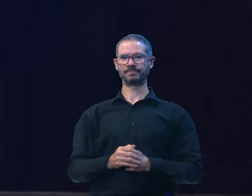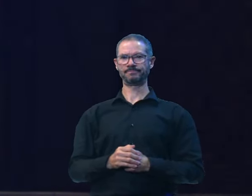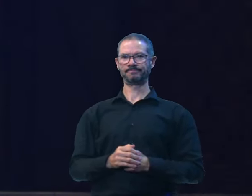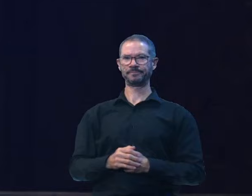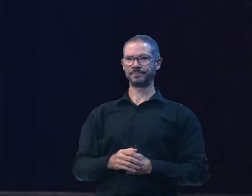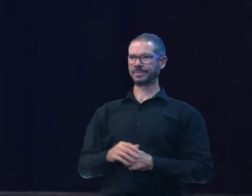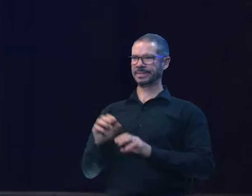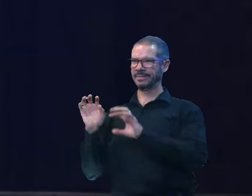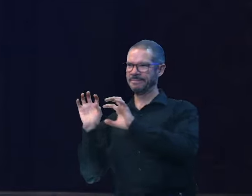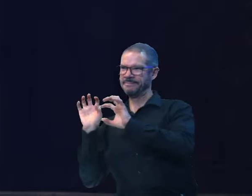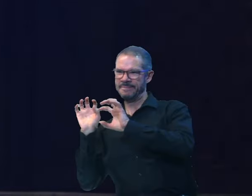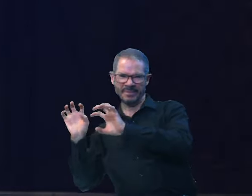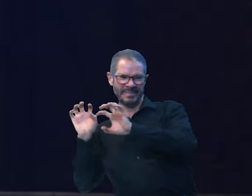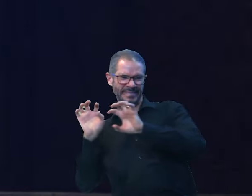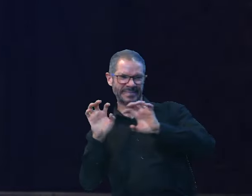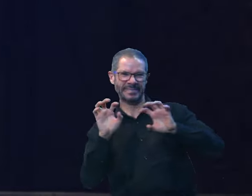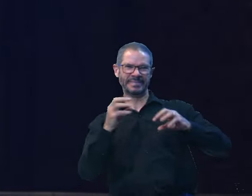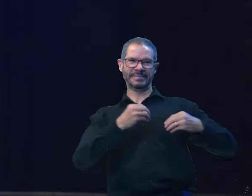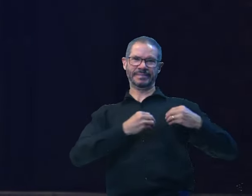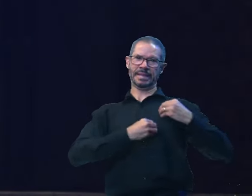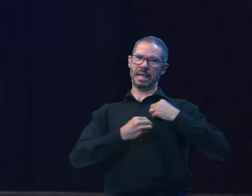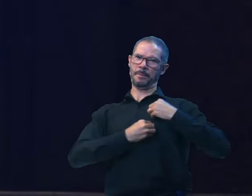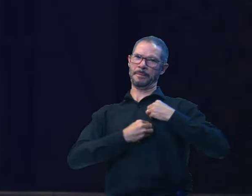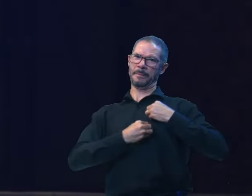Ferir os outros é pecado.